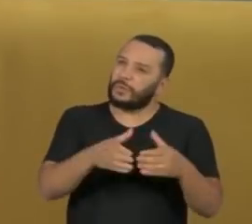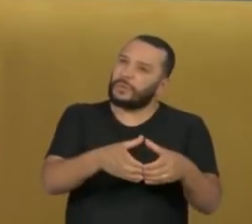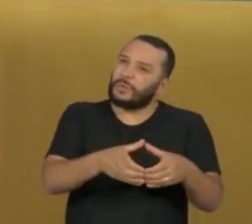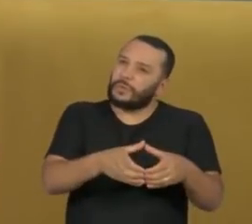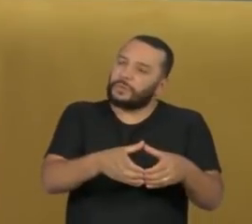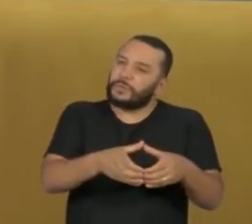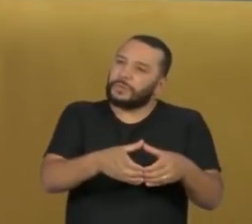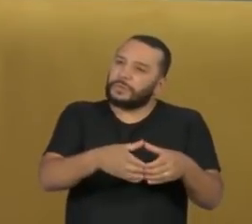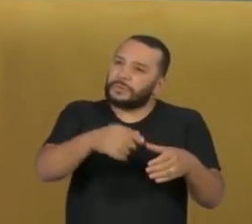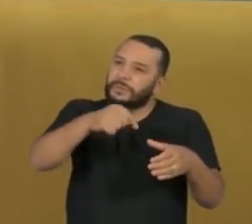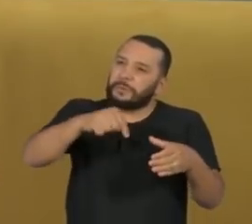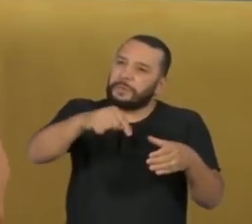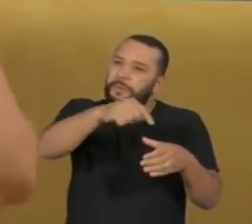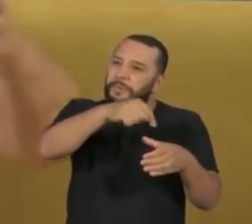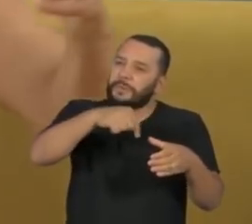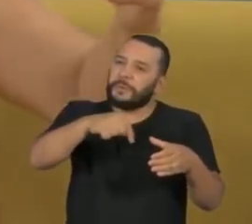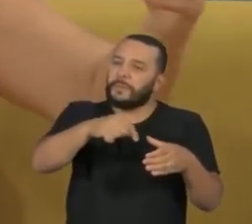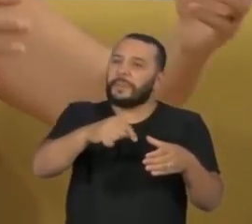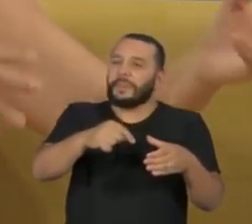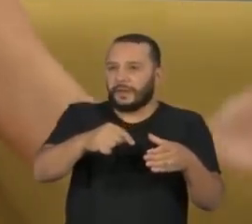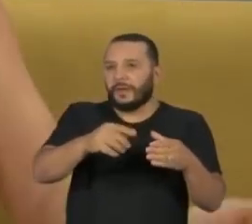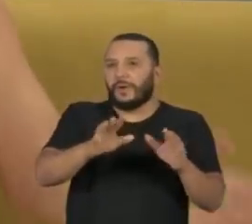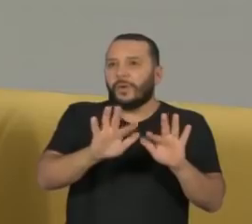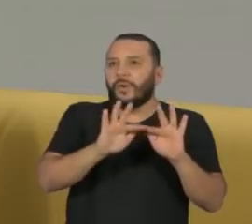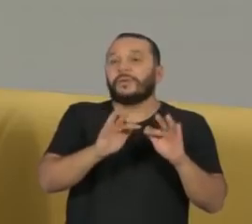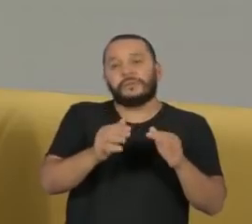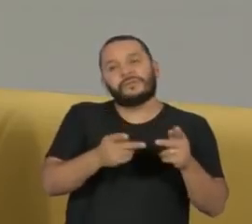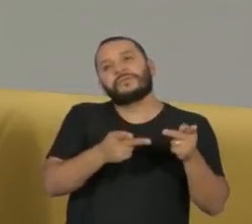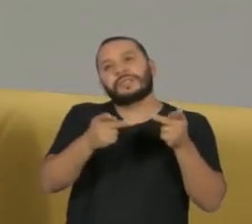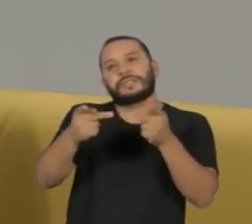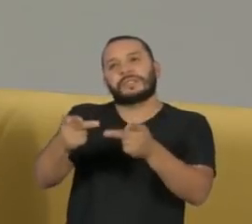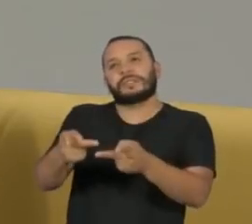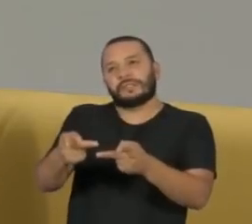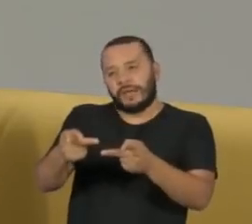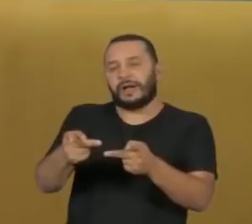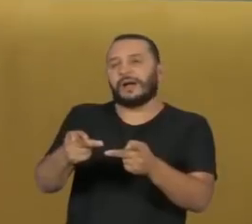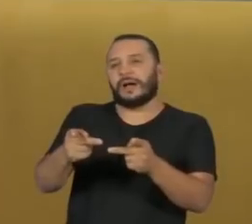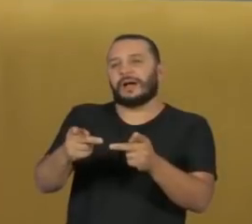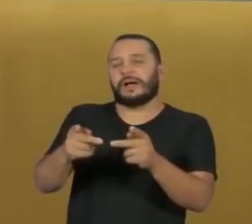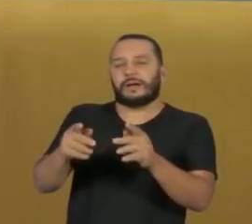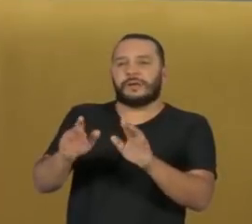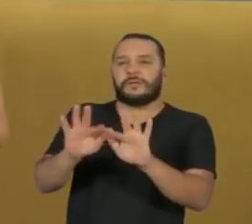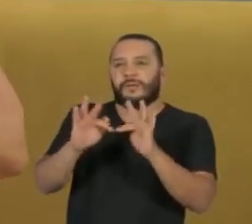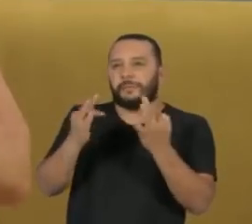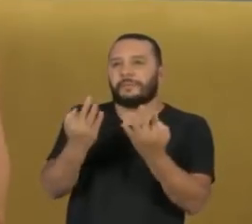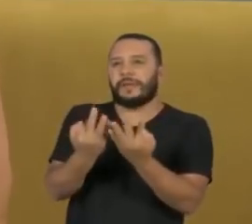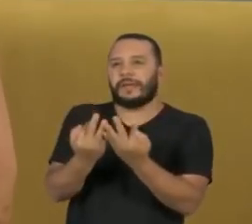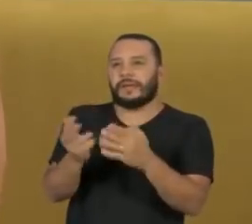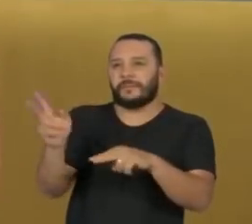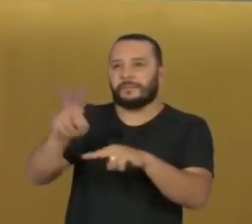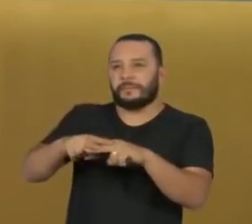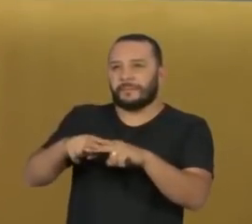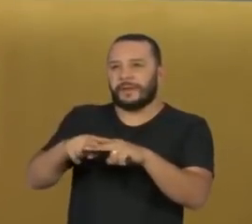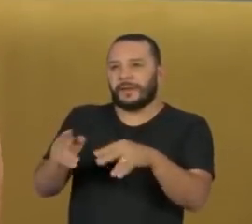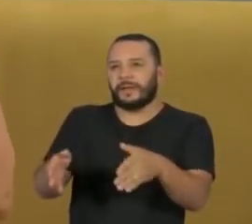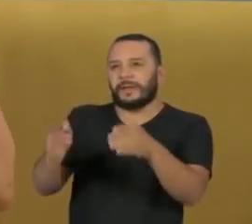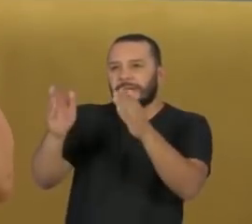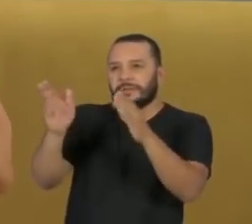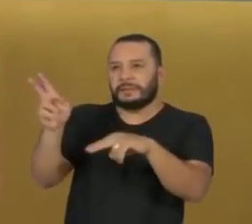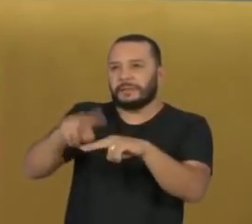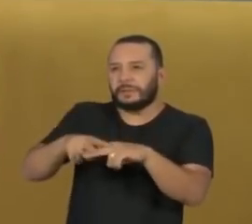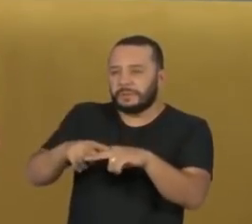ter contato com os familiares dos presidiários ou com a vizinhança. Isso, de alguma